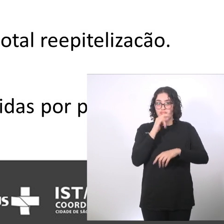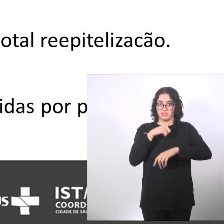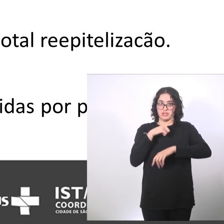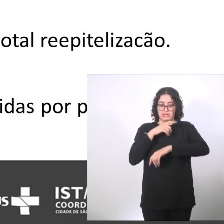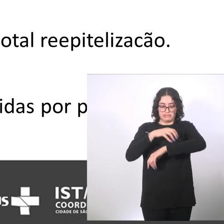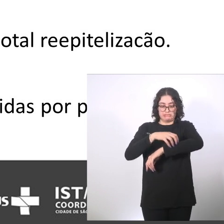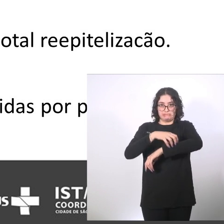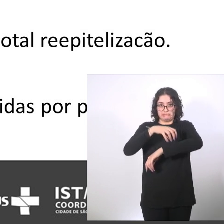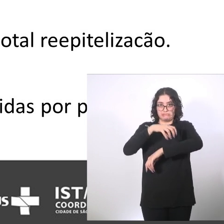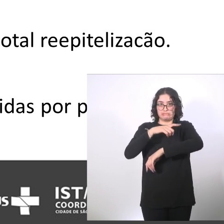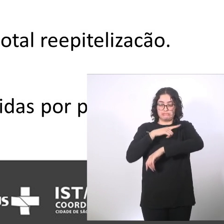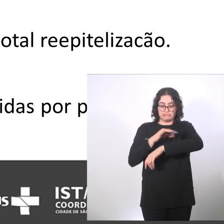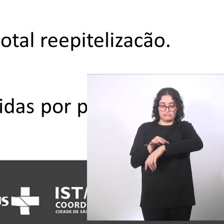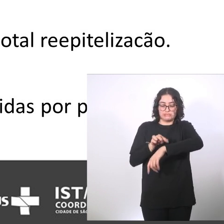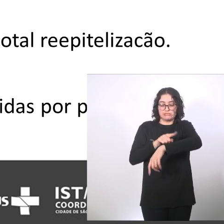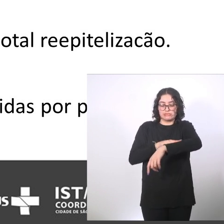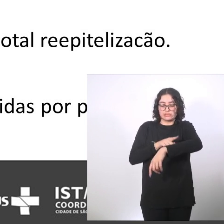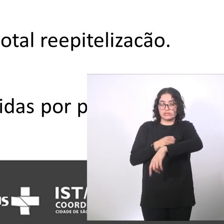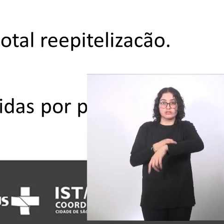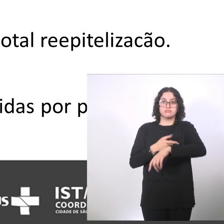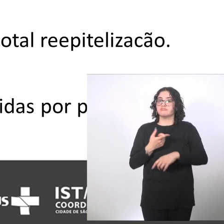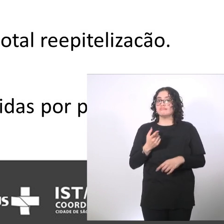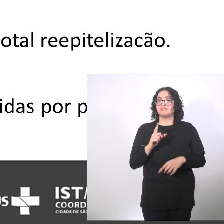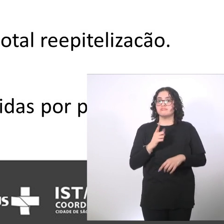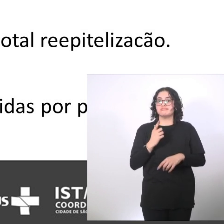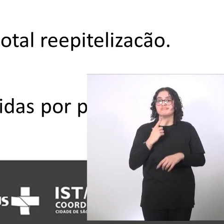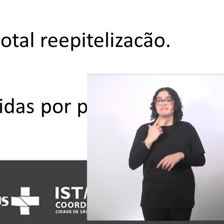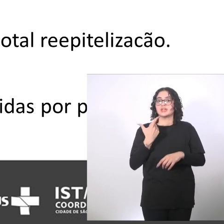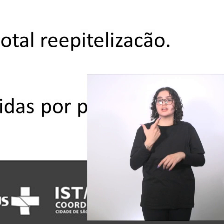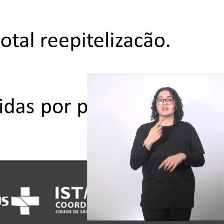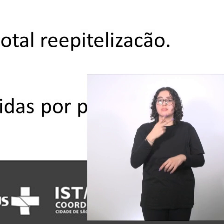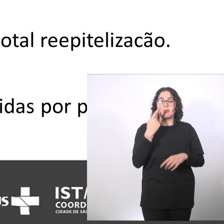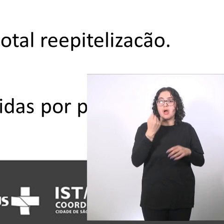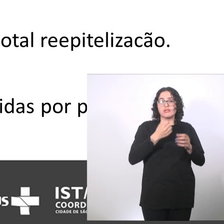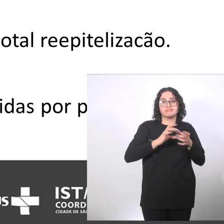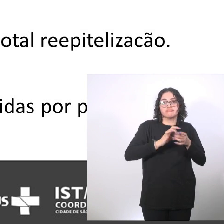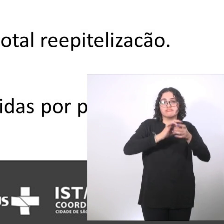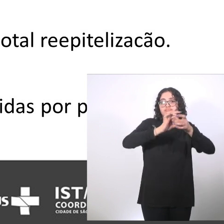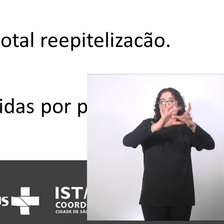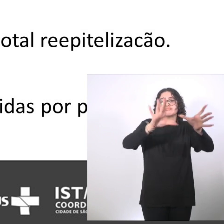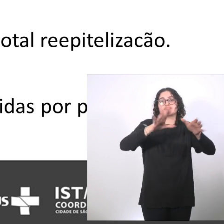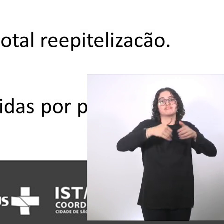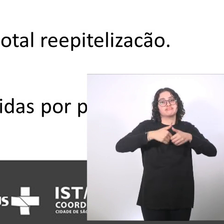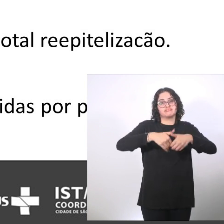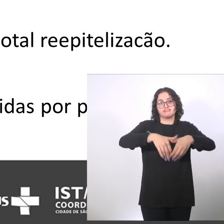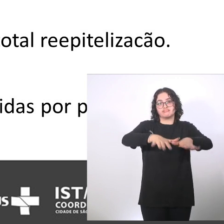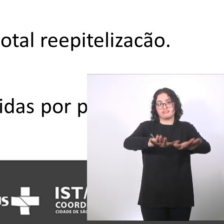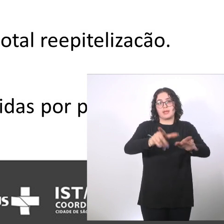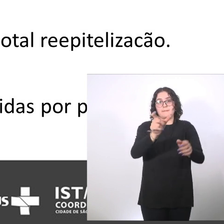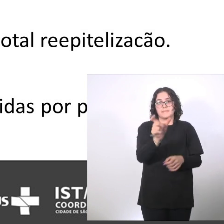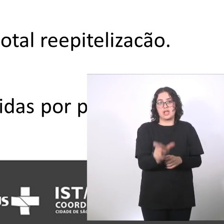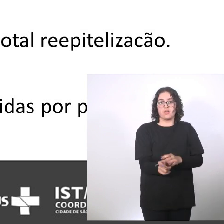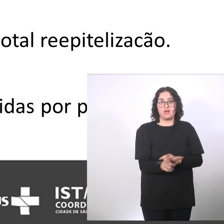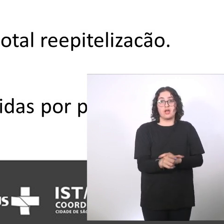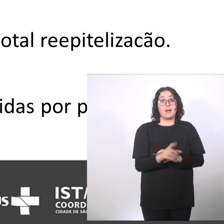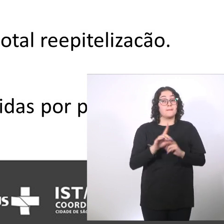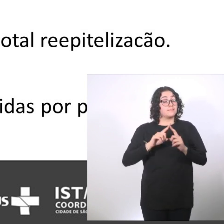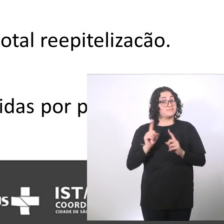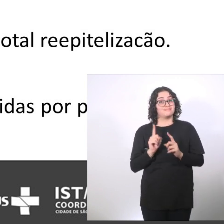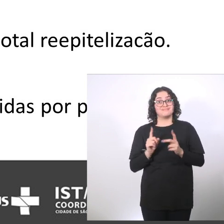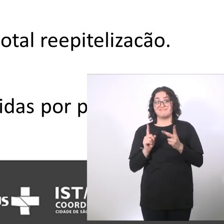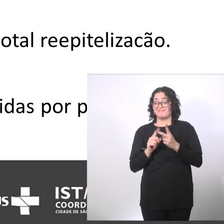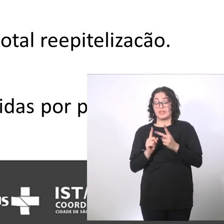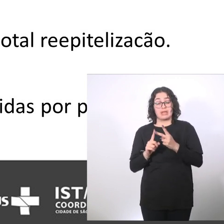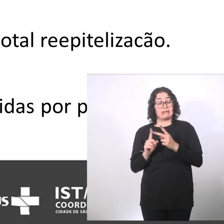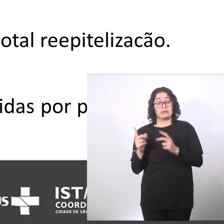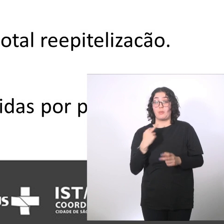em crostas, a gente não tem mais, a gente tira o paciente do isolamento, e aí não. Essas crostas são contaminantes,